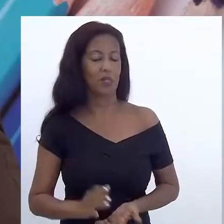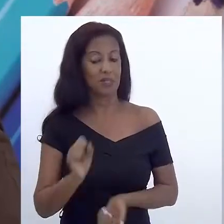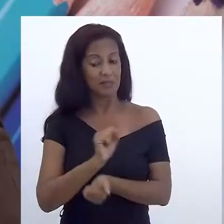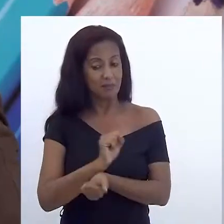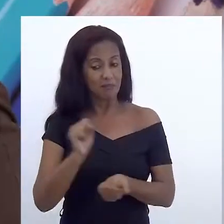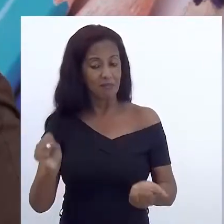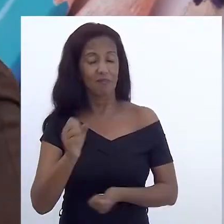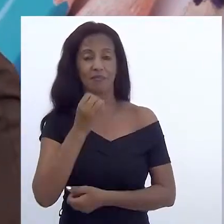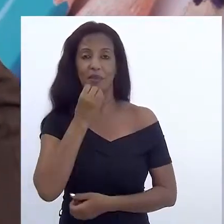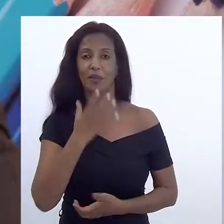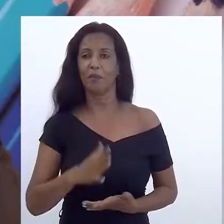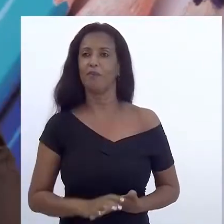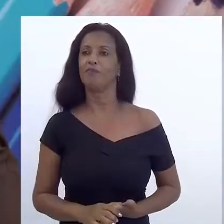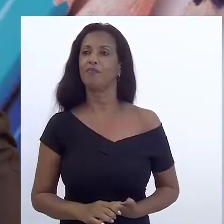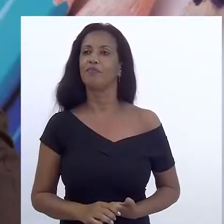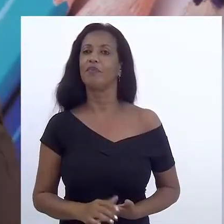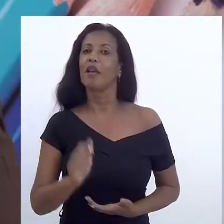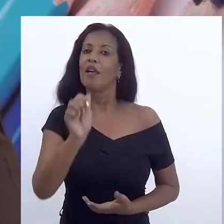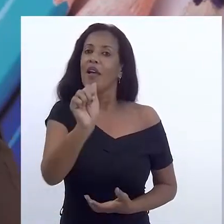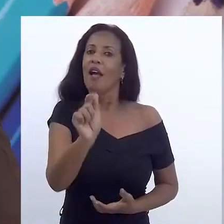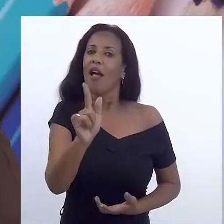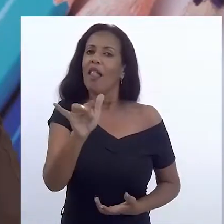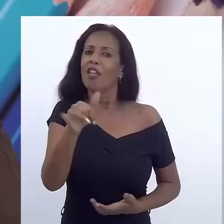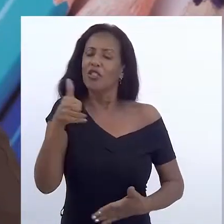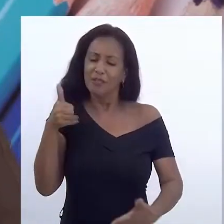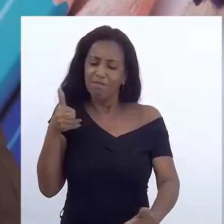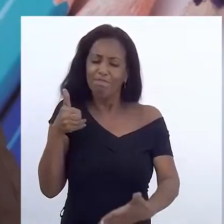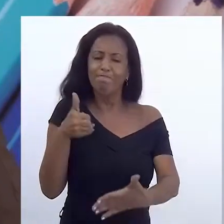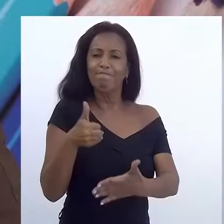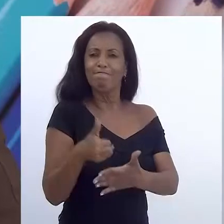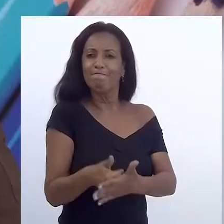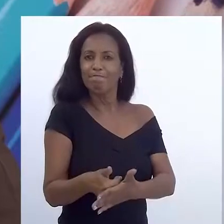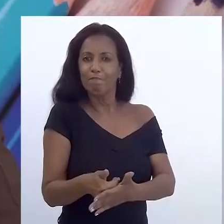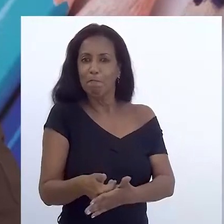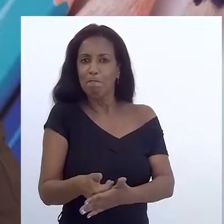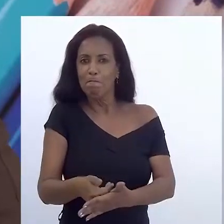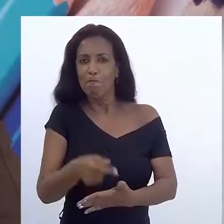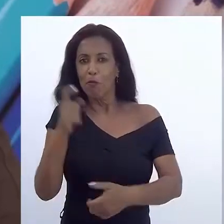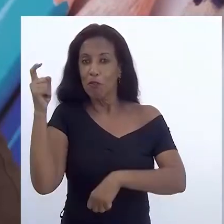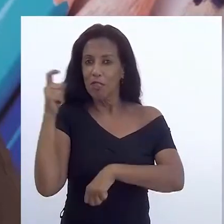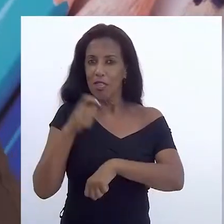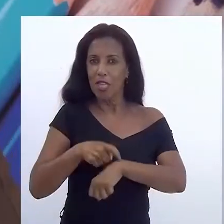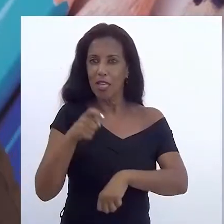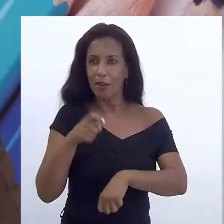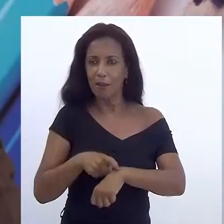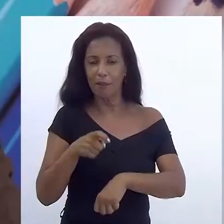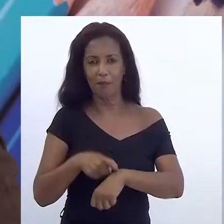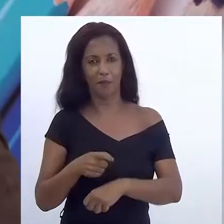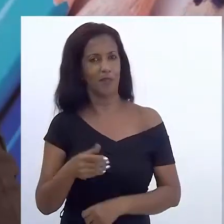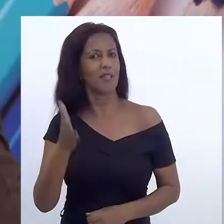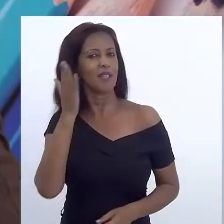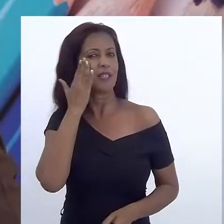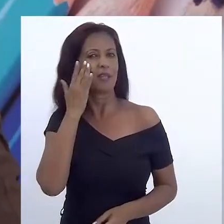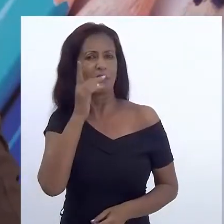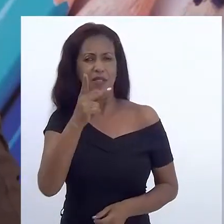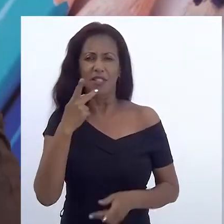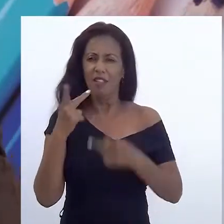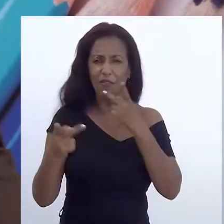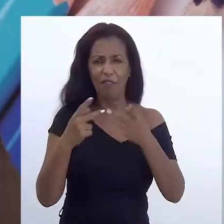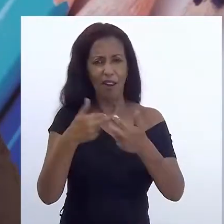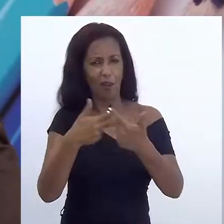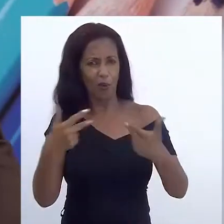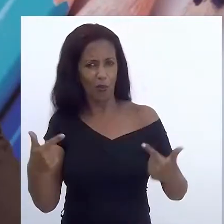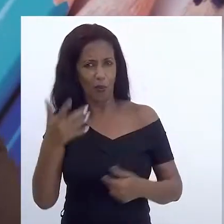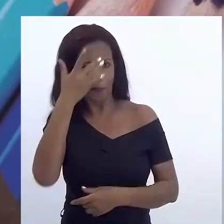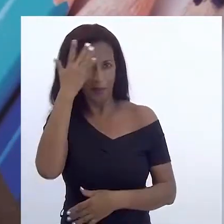a gente está estourando aqui, a gente já estourou o nosso tempo. Queria saber se você quer deixar um recado para a galera que está em casa, porque eu